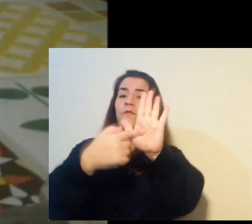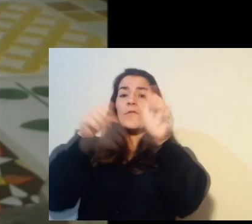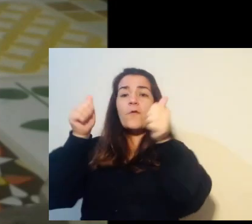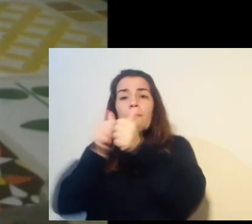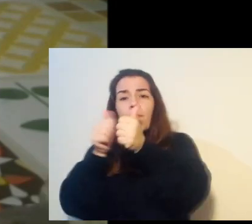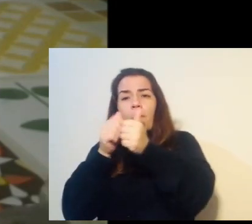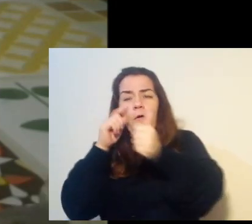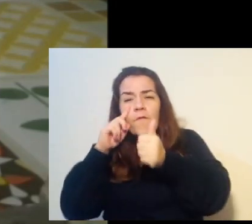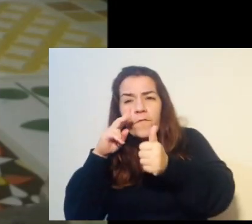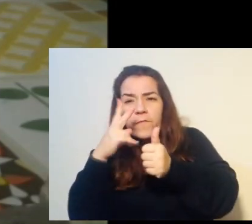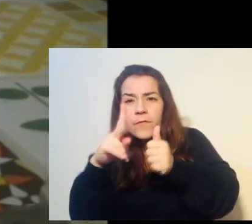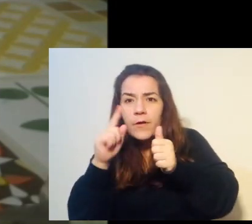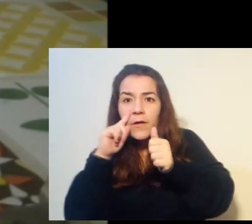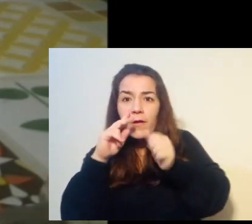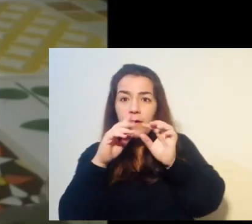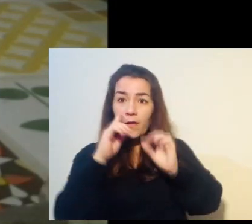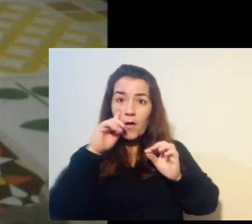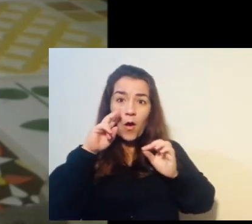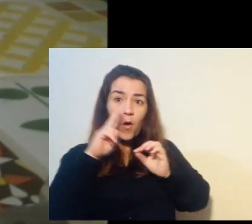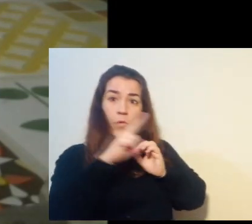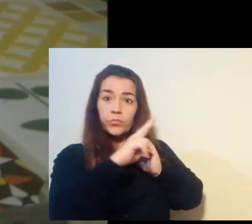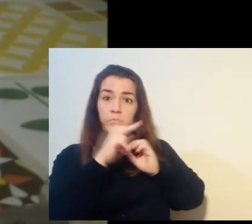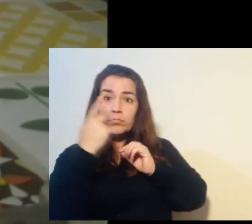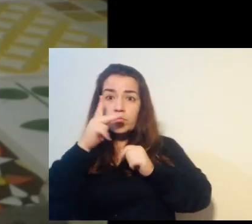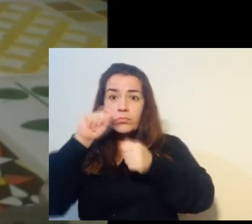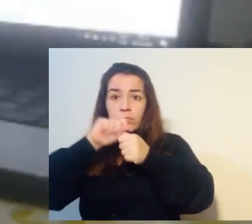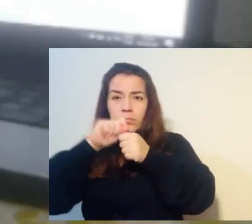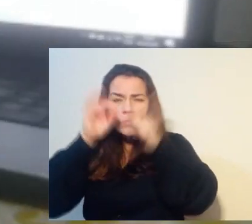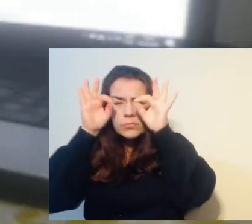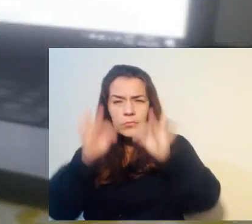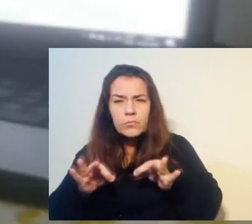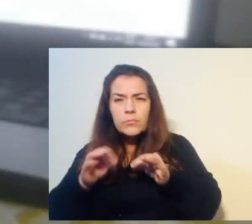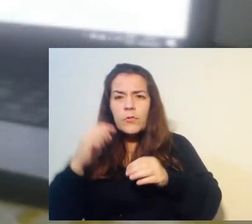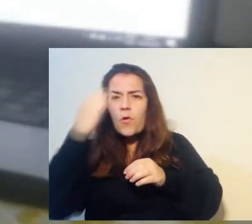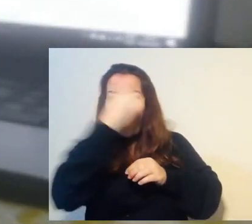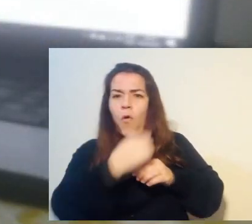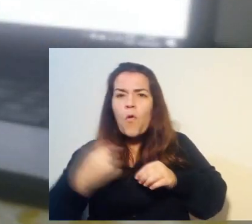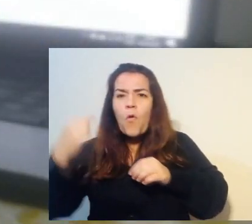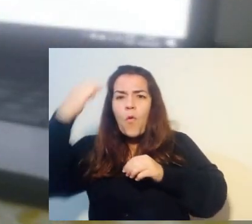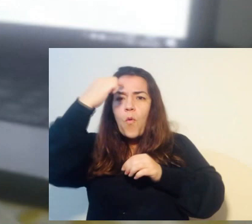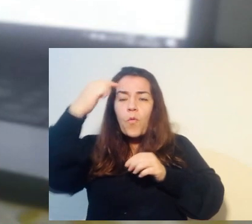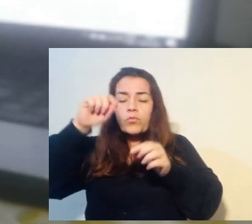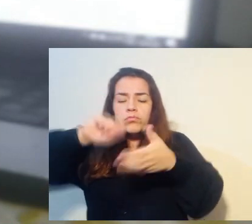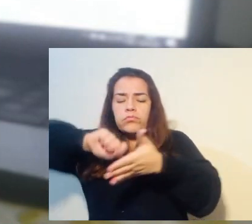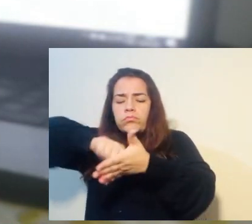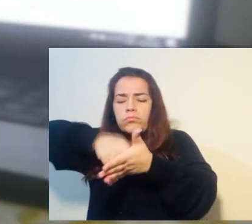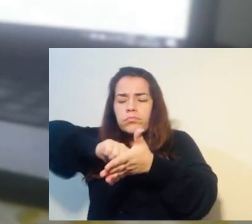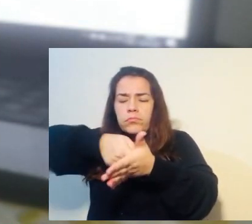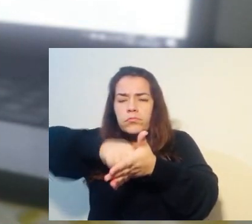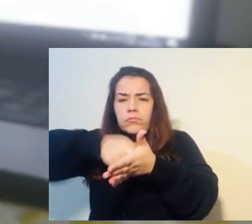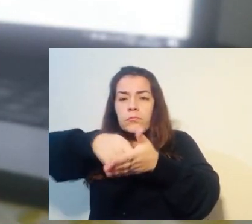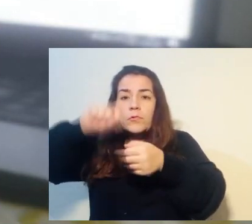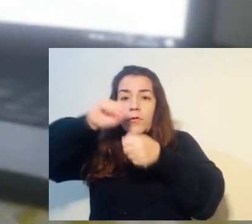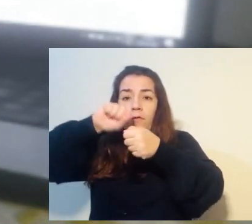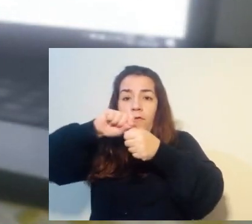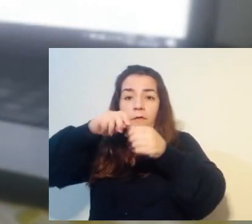mostrar aqui mais de perto para vocês como ficou. Depois de furado, o buraco ser ovalado e